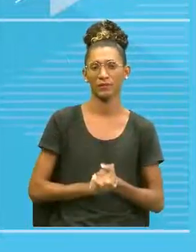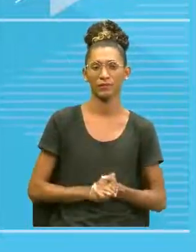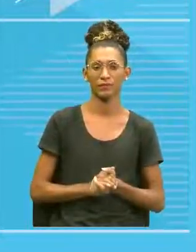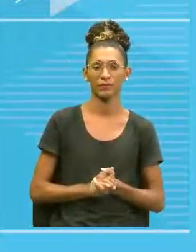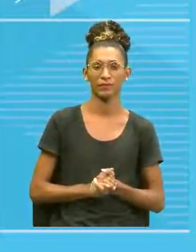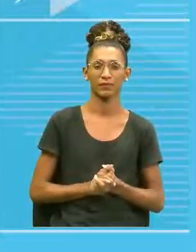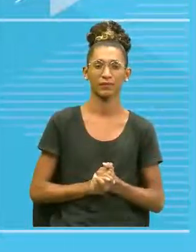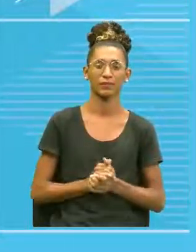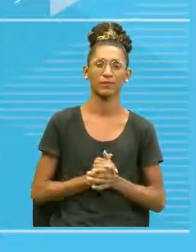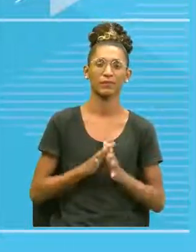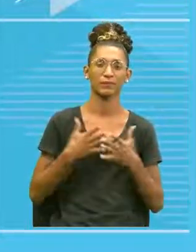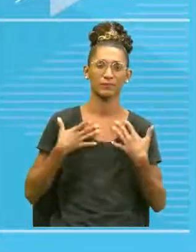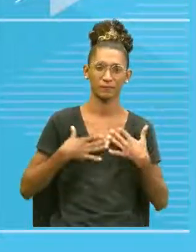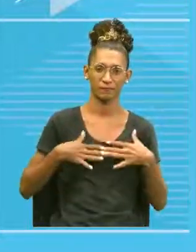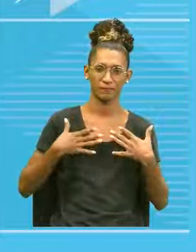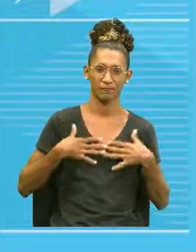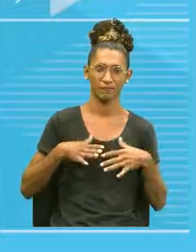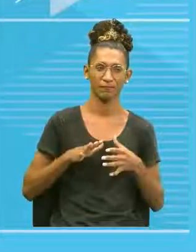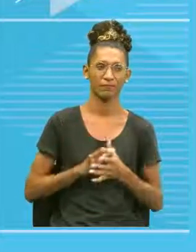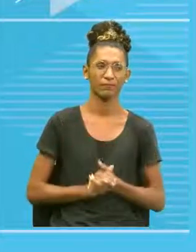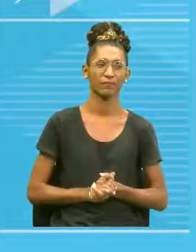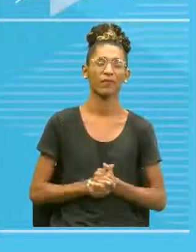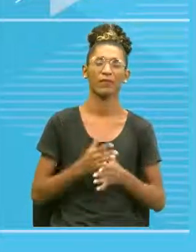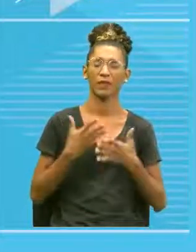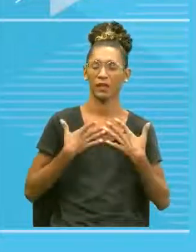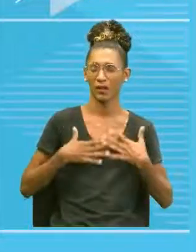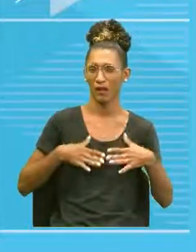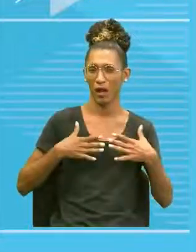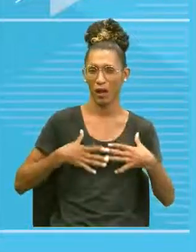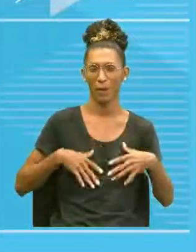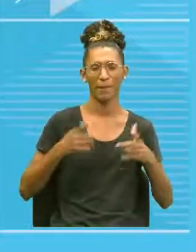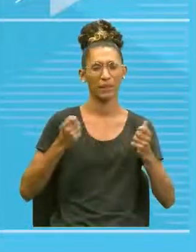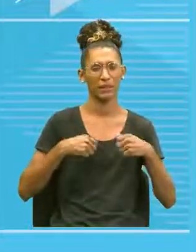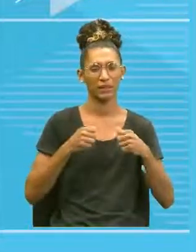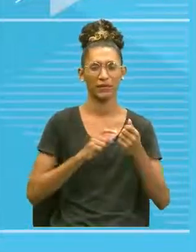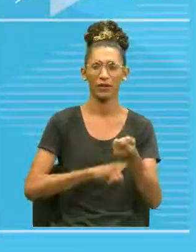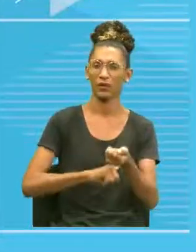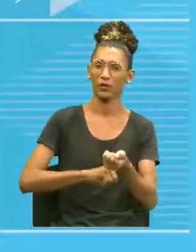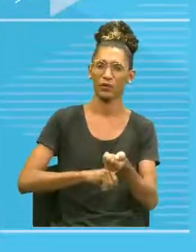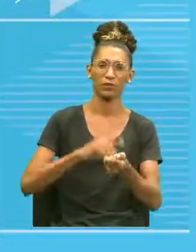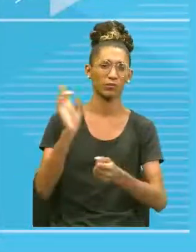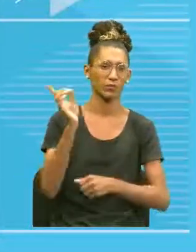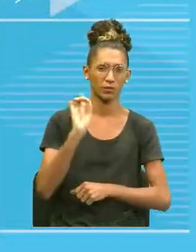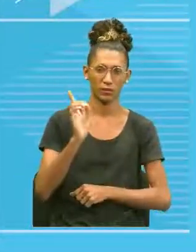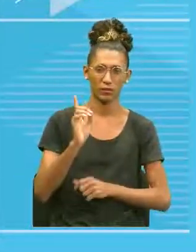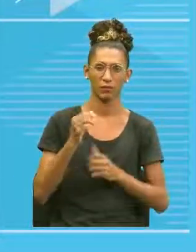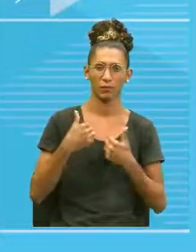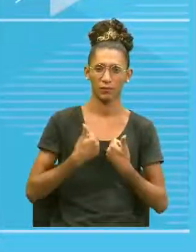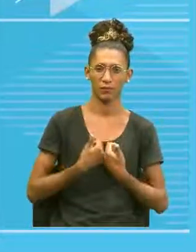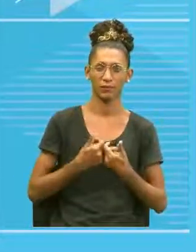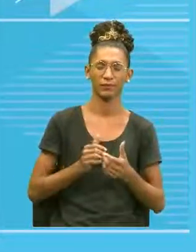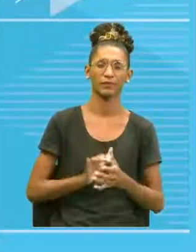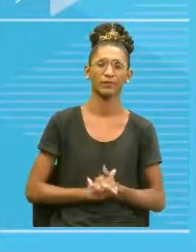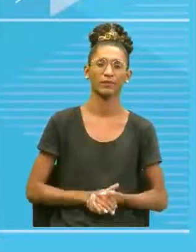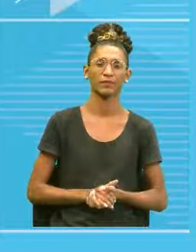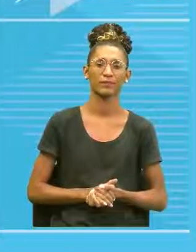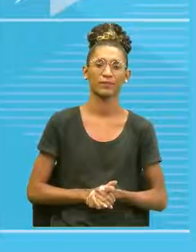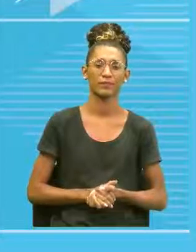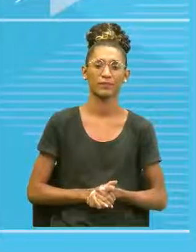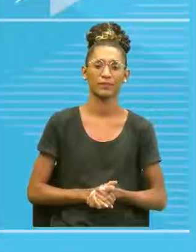consegue fazer na aula de hoje tá vamos é tranquilo sem pressa na nós temos tempo